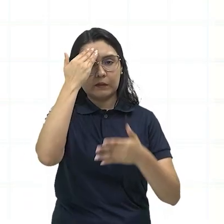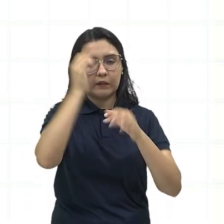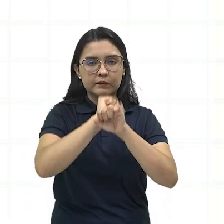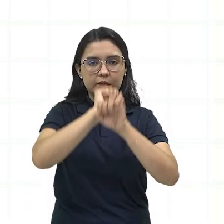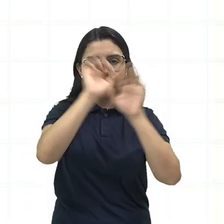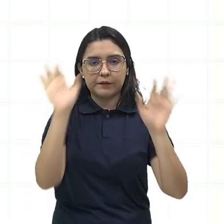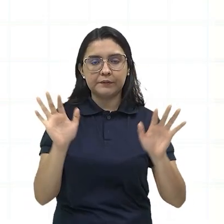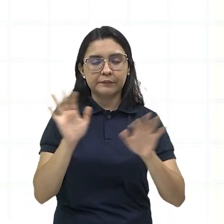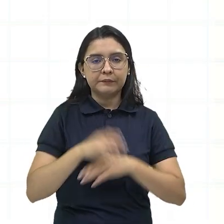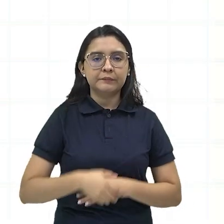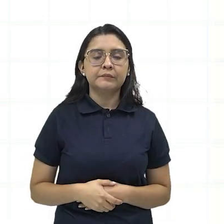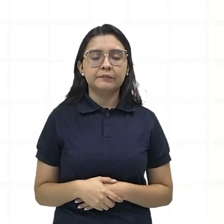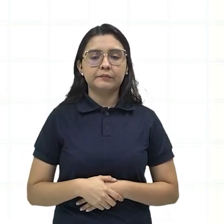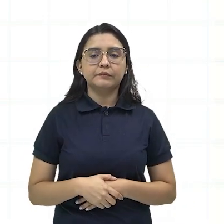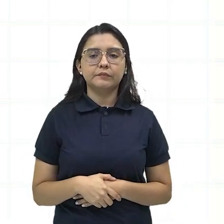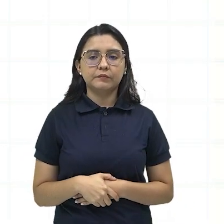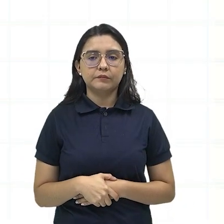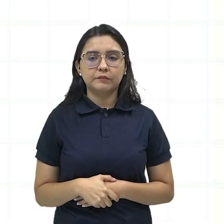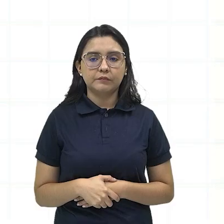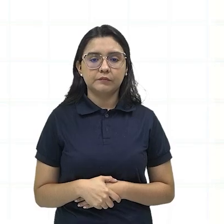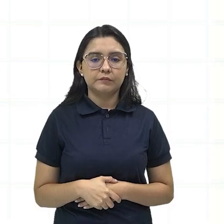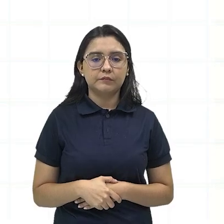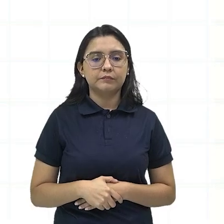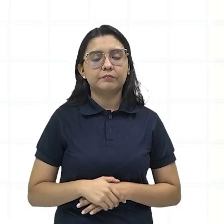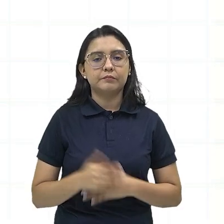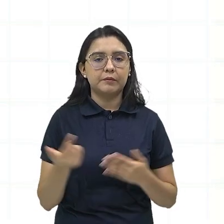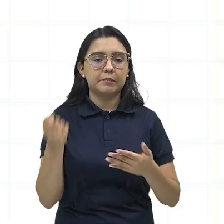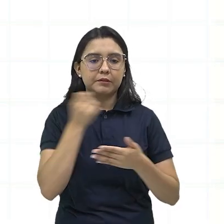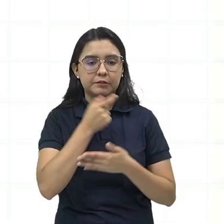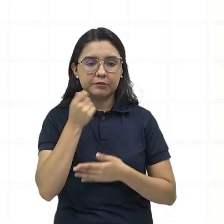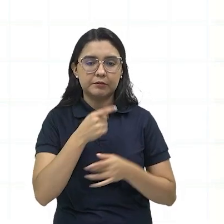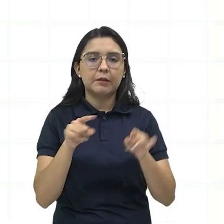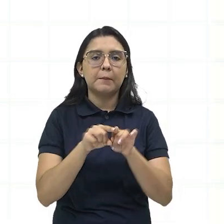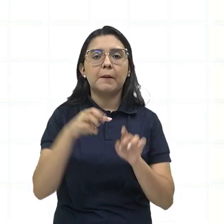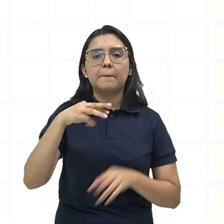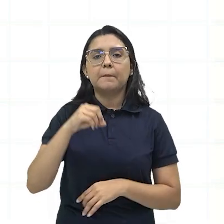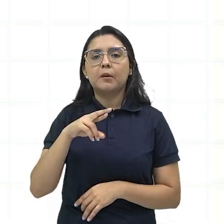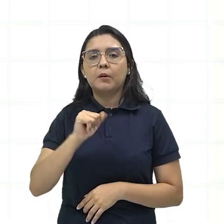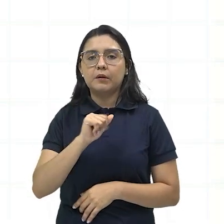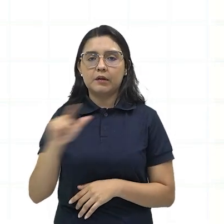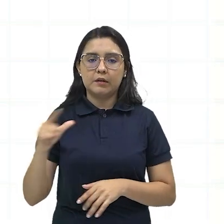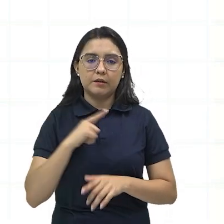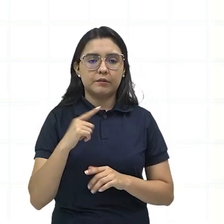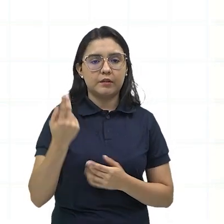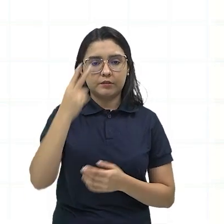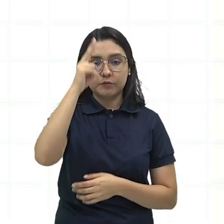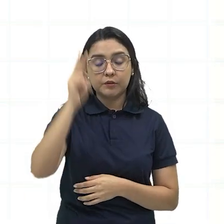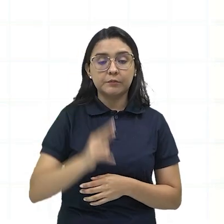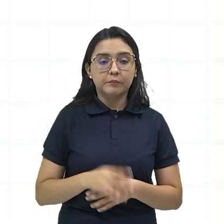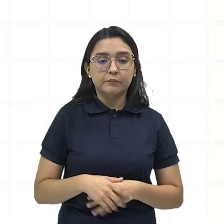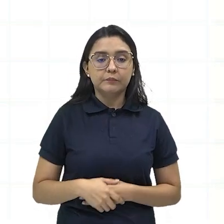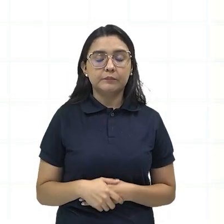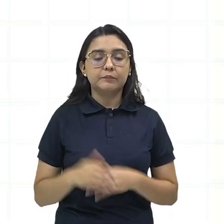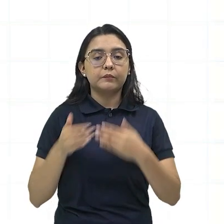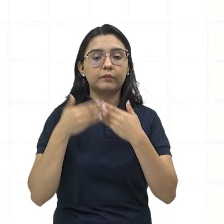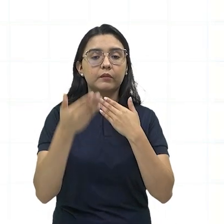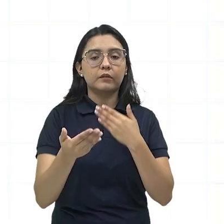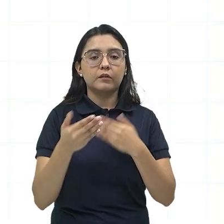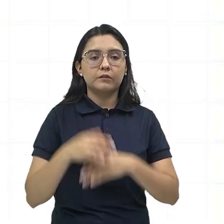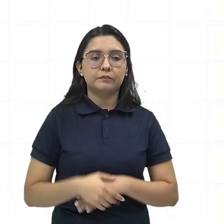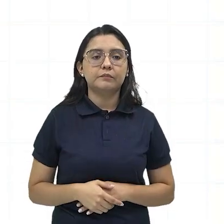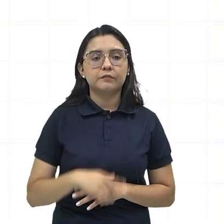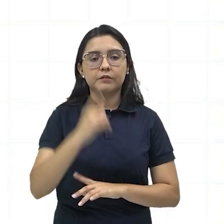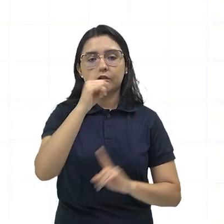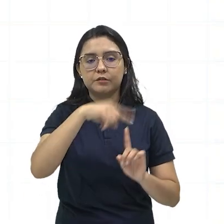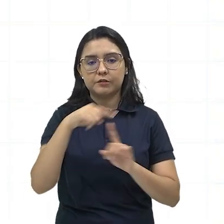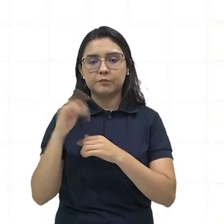entenda, tire o riso e uma moral daquele evento. Continuando, esse estilo